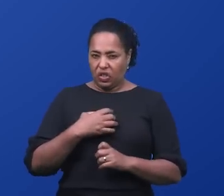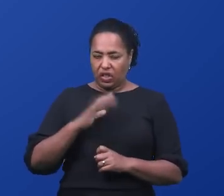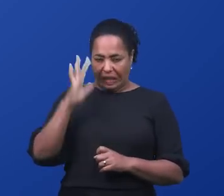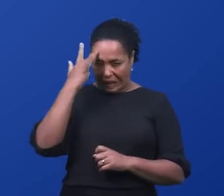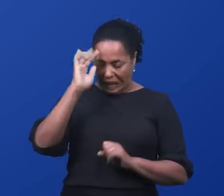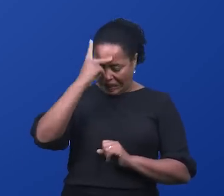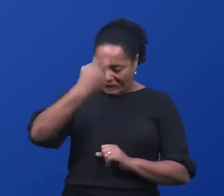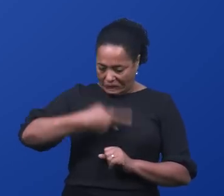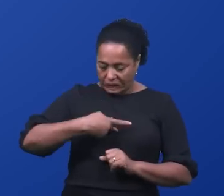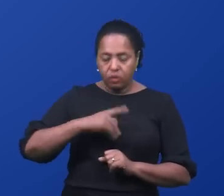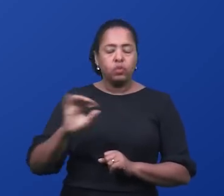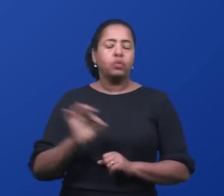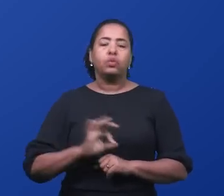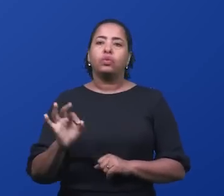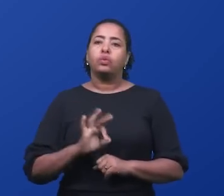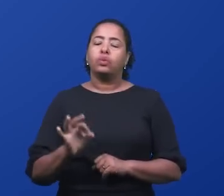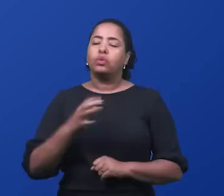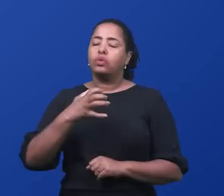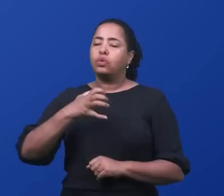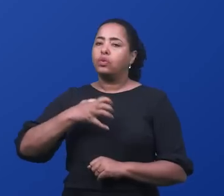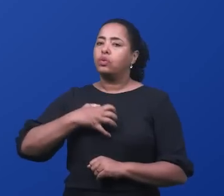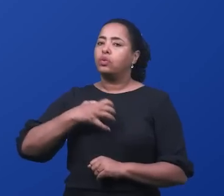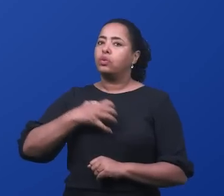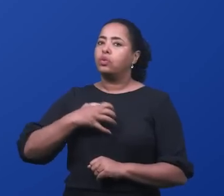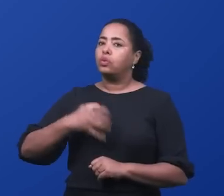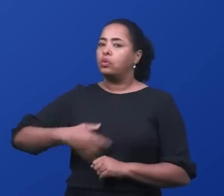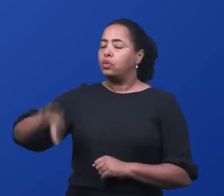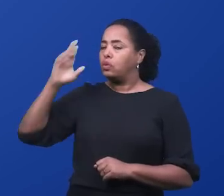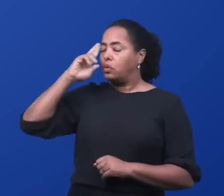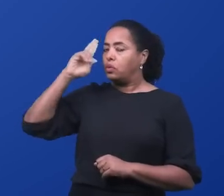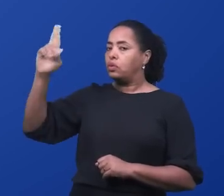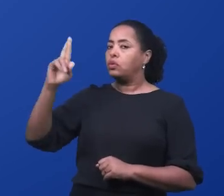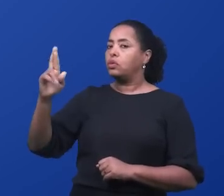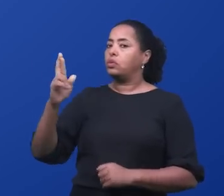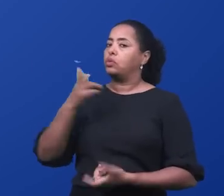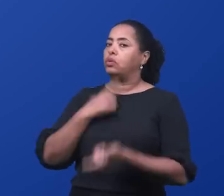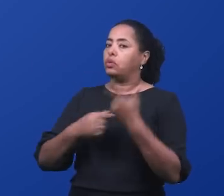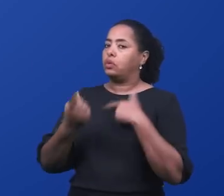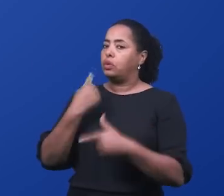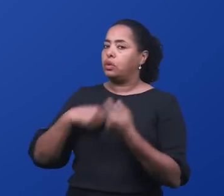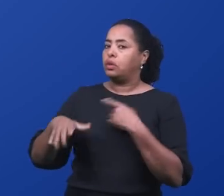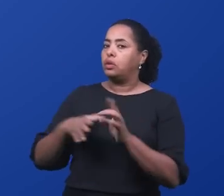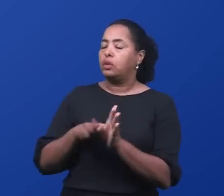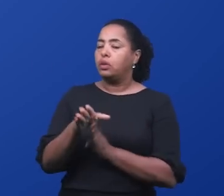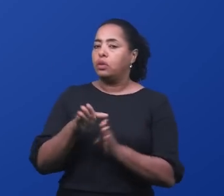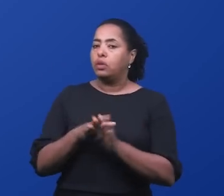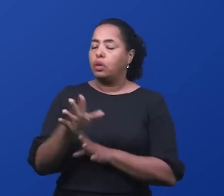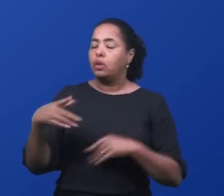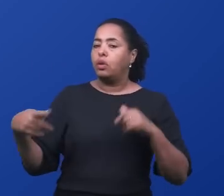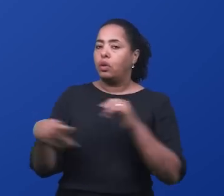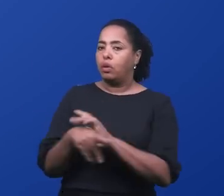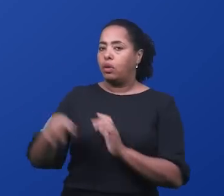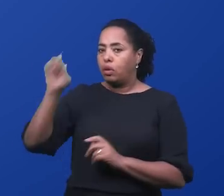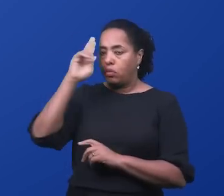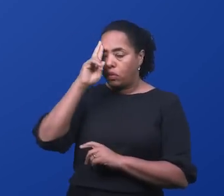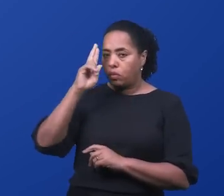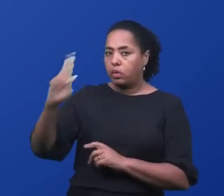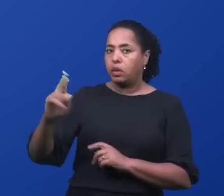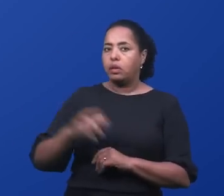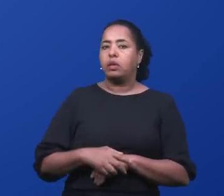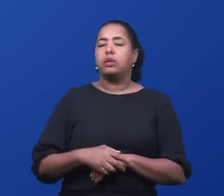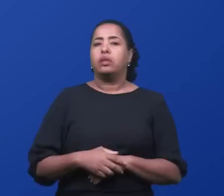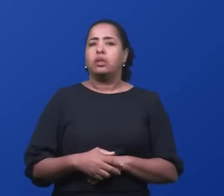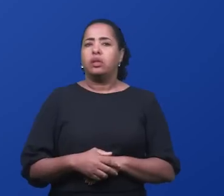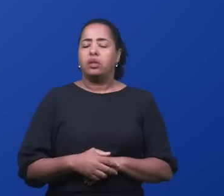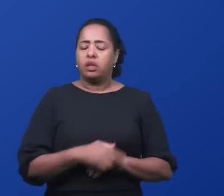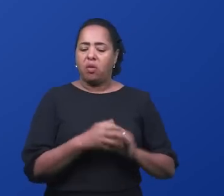acha que deve ser, mas é do jeito que o Senhor quer, é do jeito da orientação do Senhor. E não deve ter